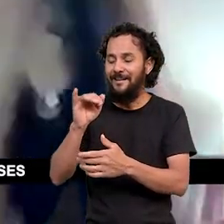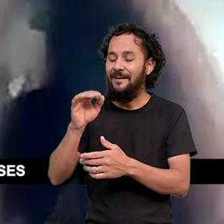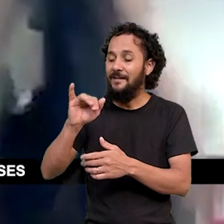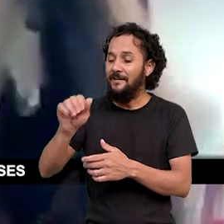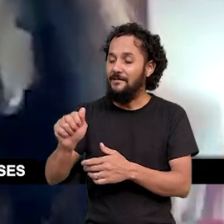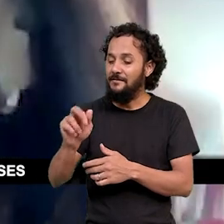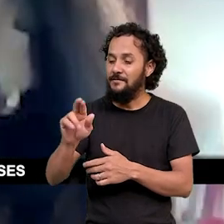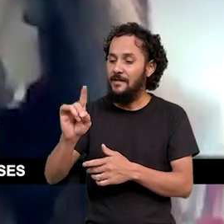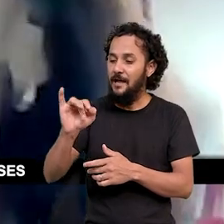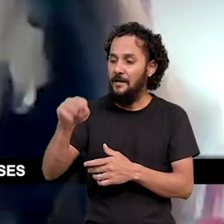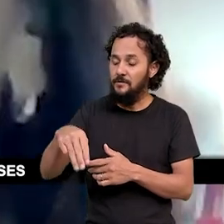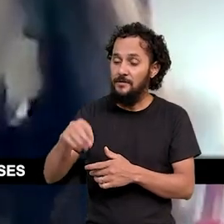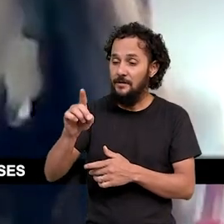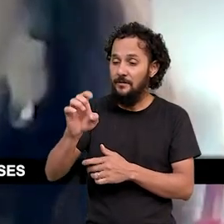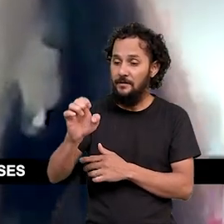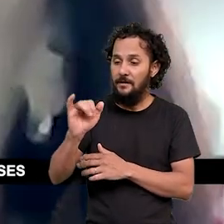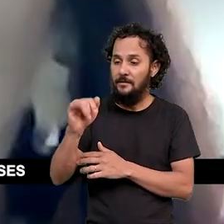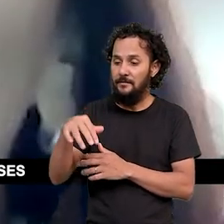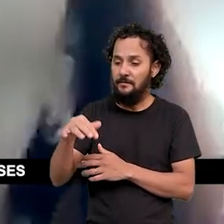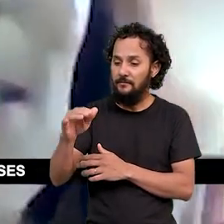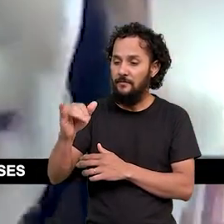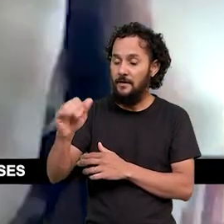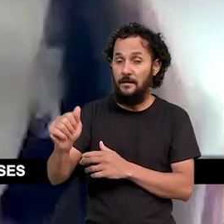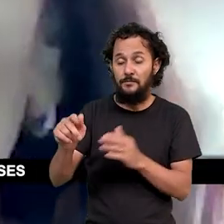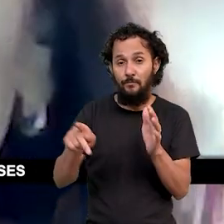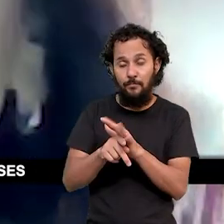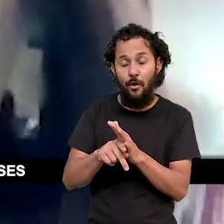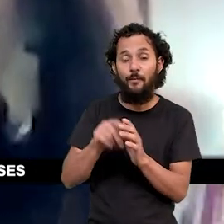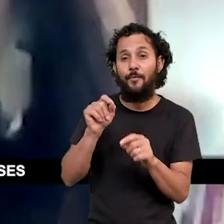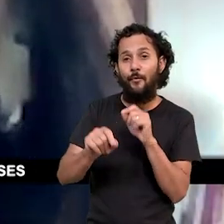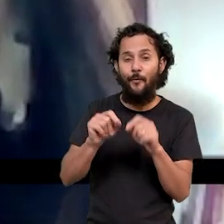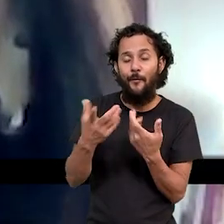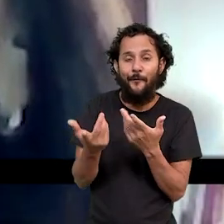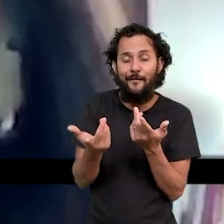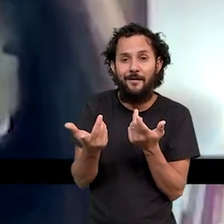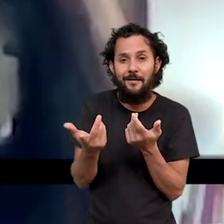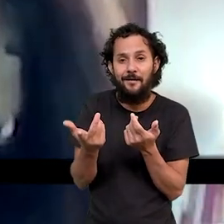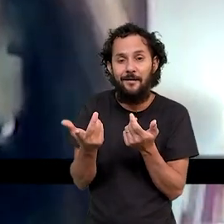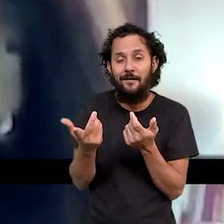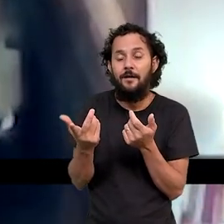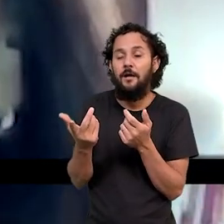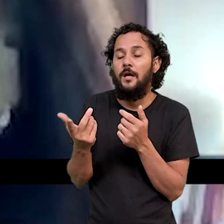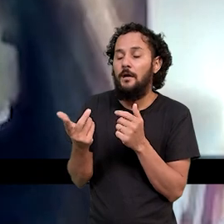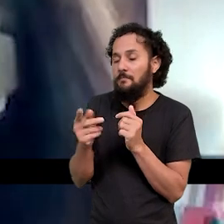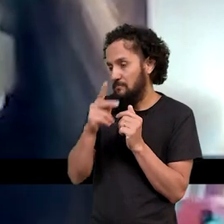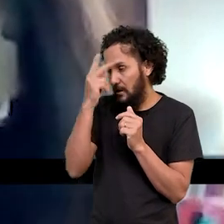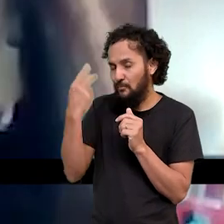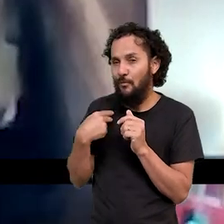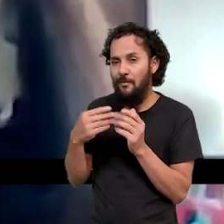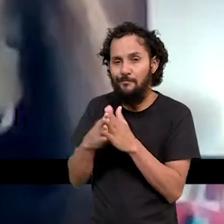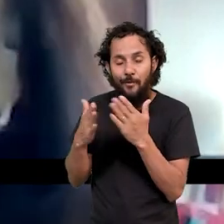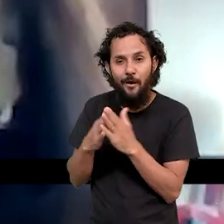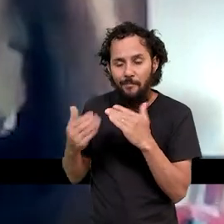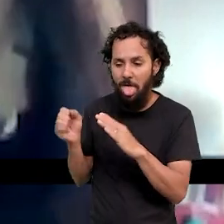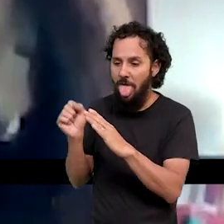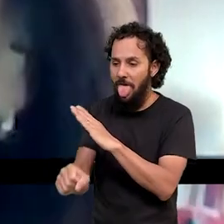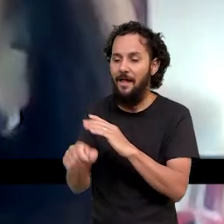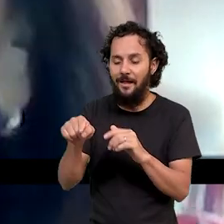infância, eles acabaram sendo destinados às crianças das classes mais favorecidas, e no